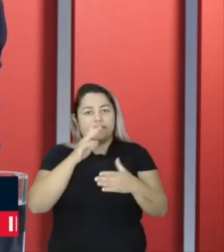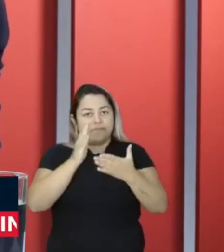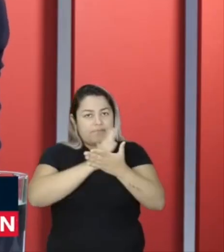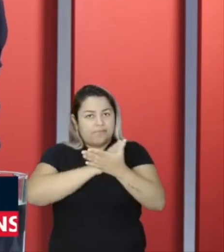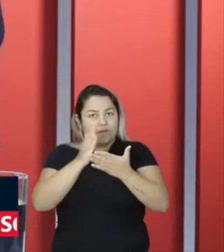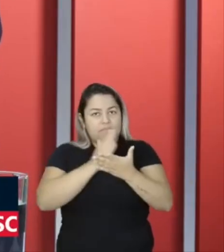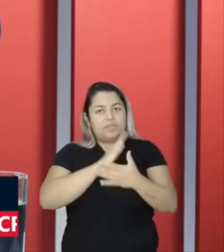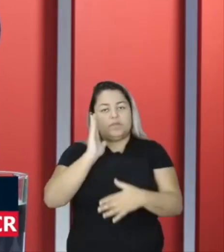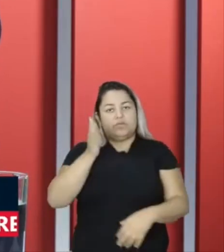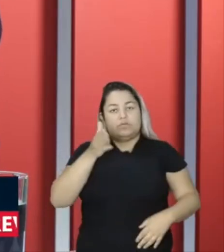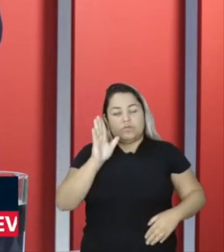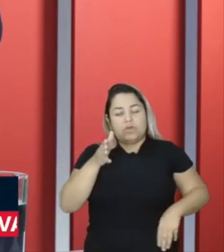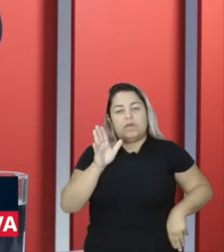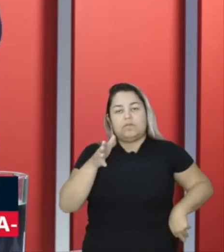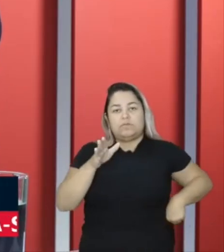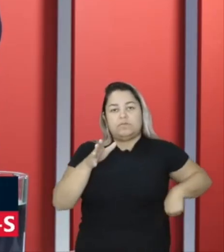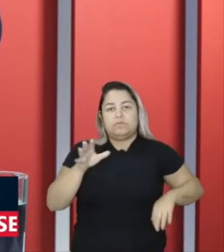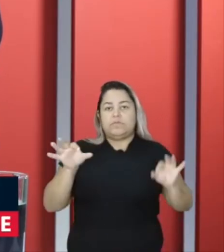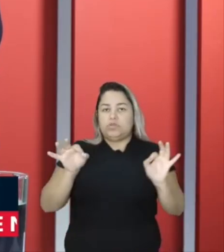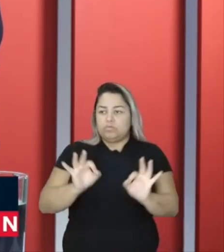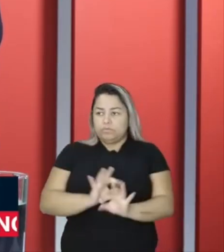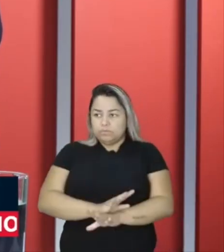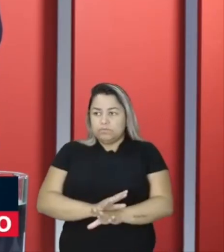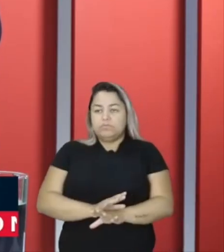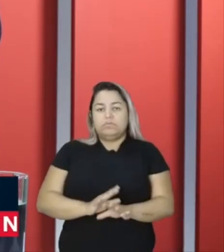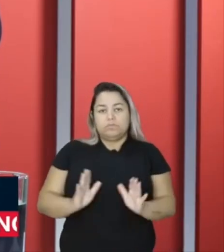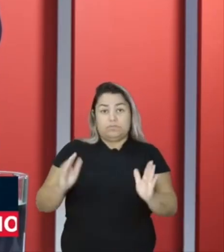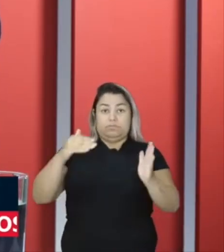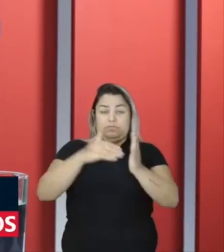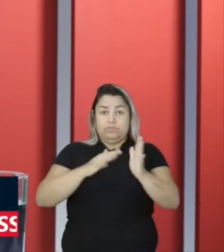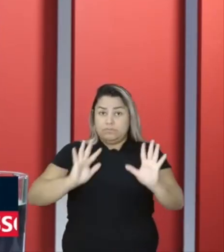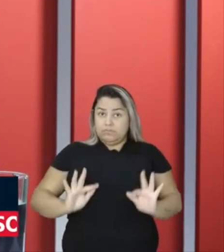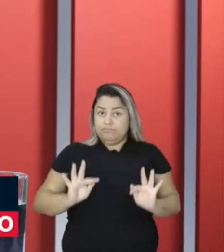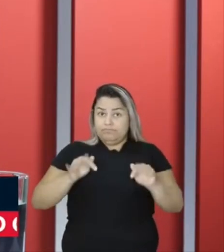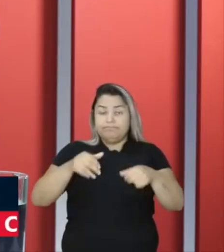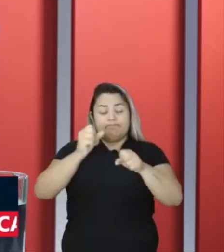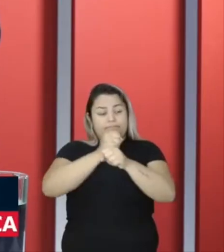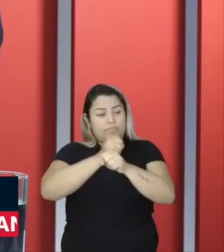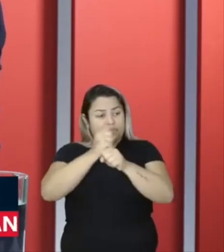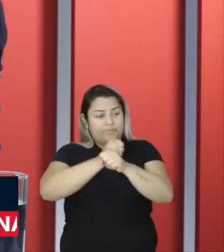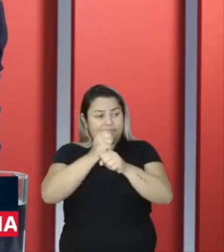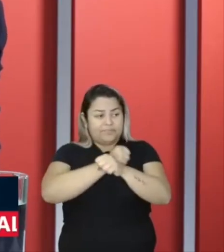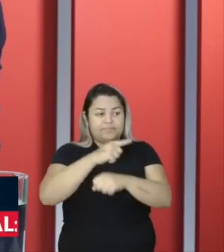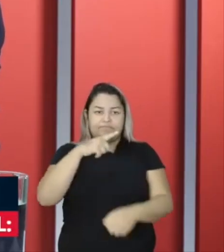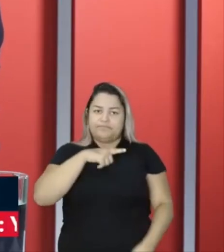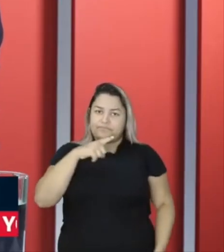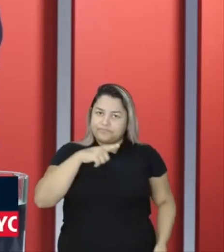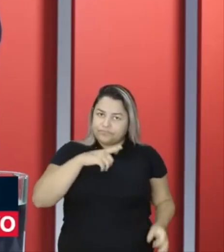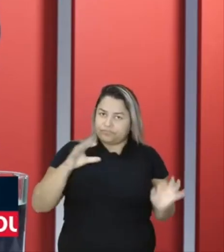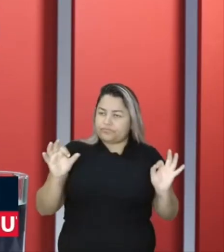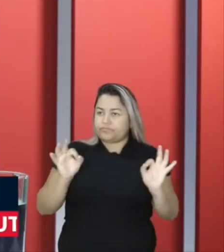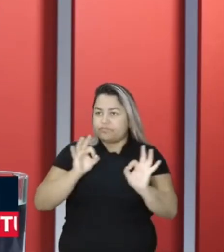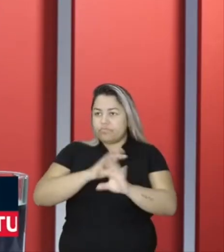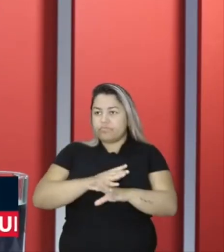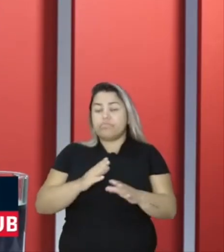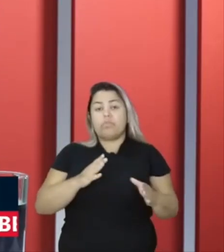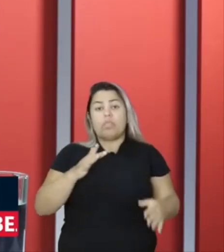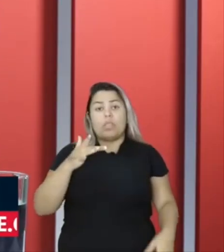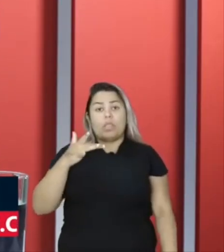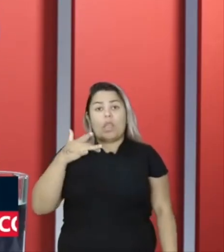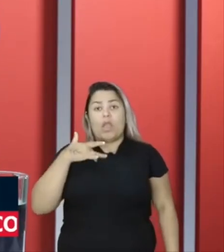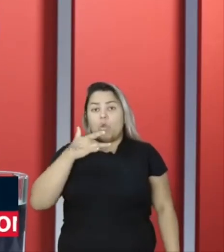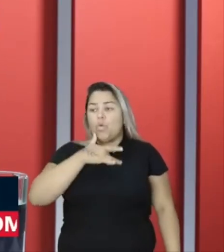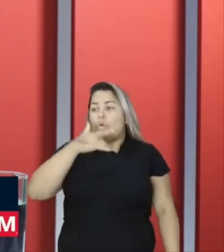em processo de finalização até o final do ano. Teremos aí finalização do processo da saúde mental, da